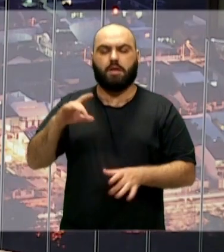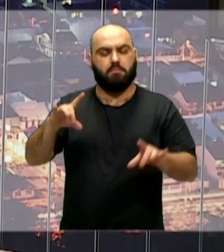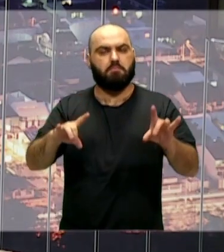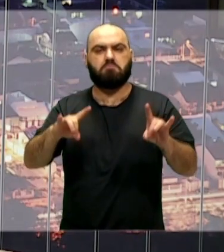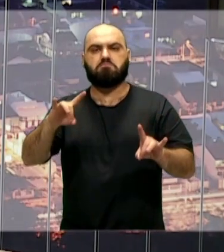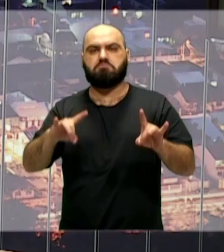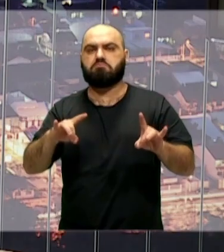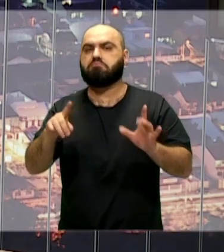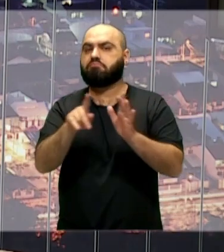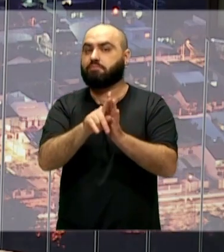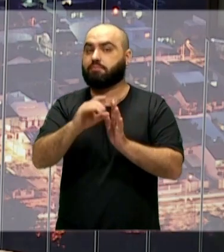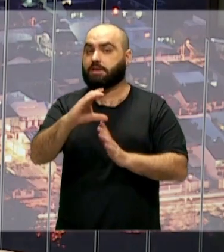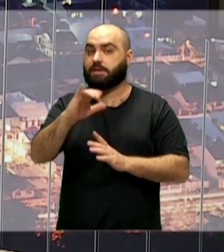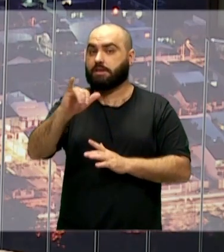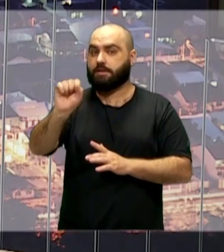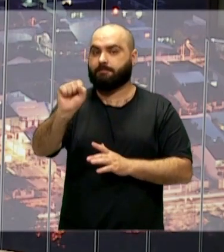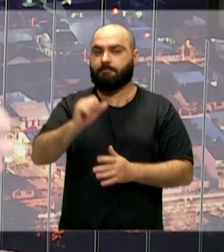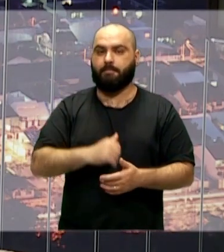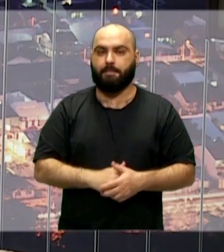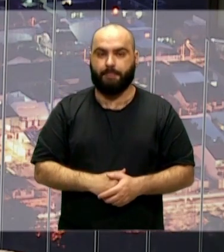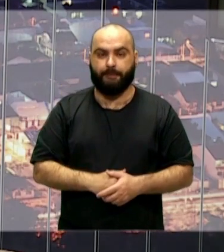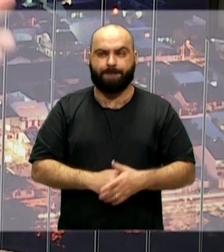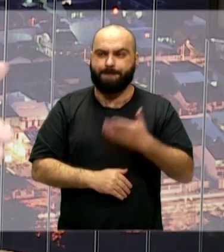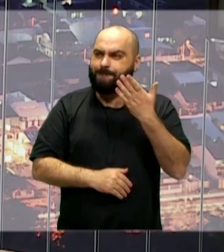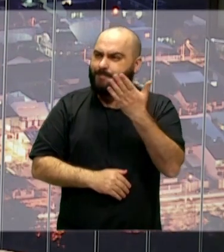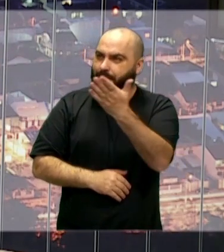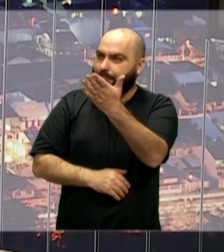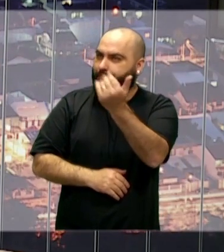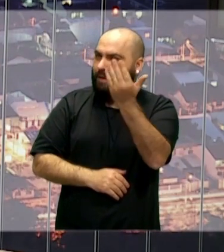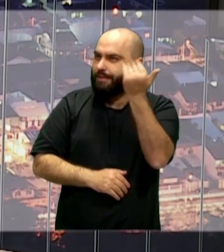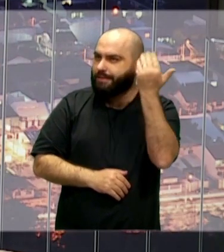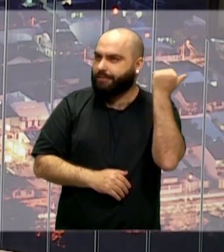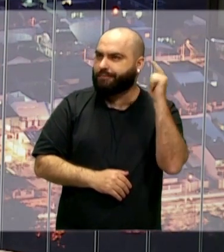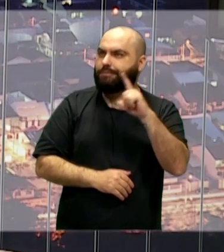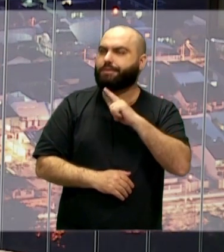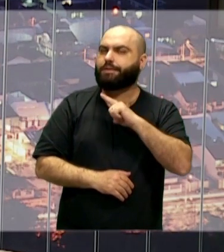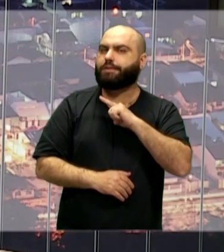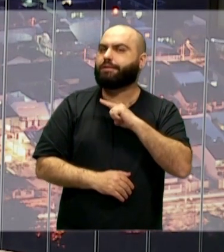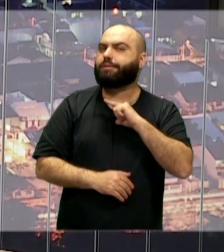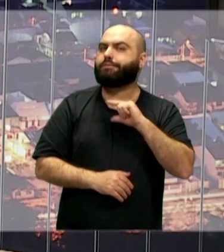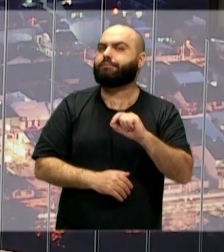cis. E na época tinha, né, um